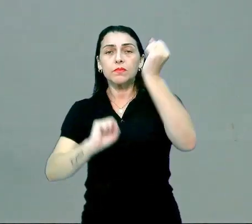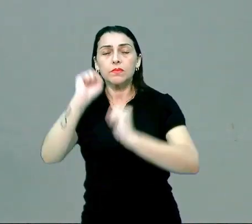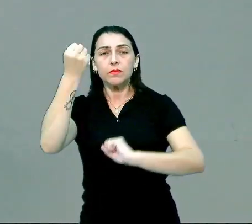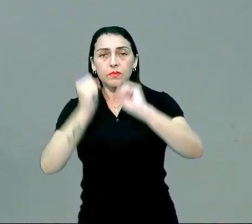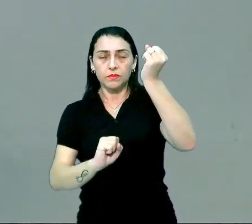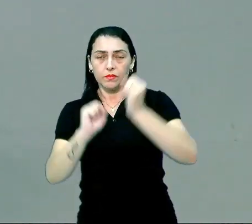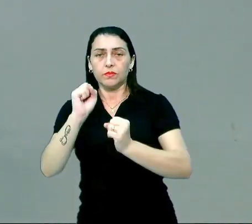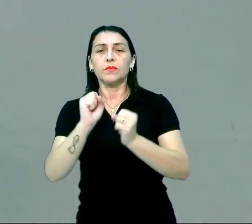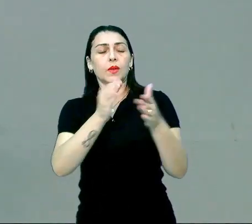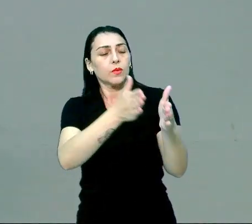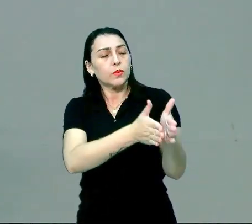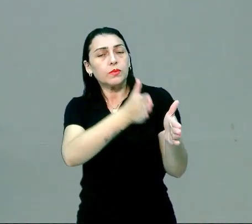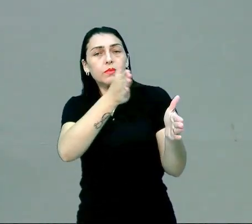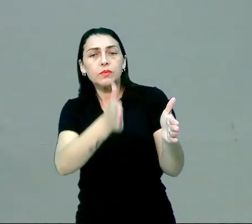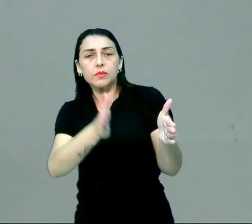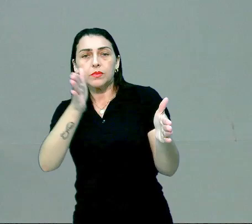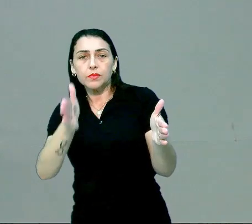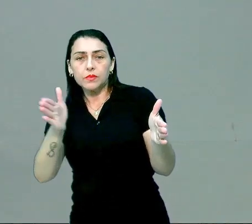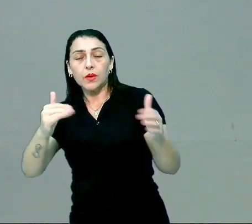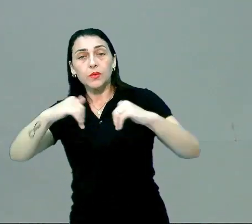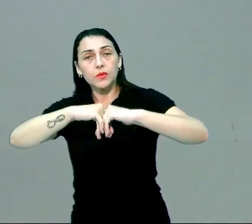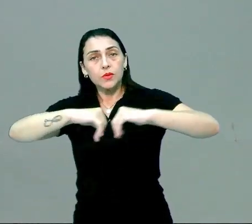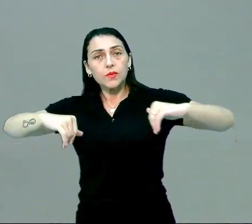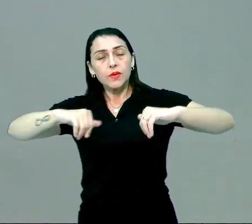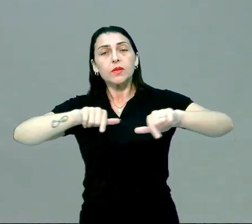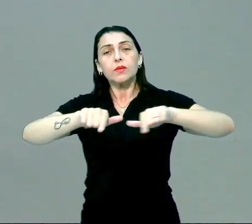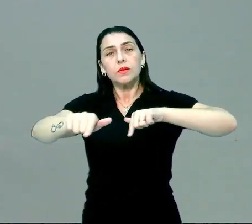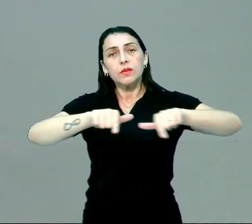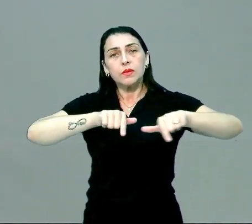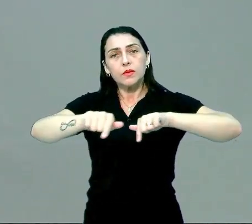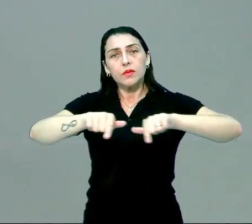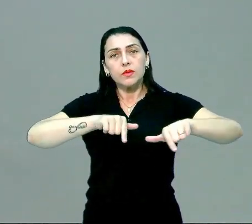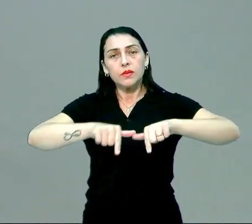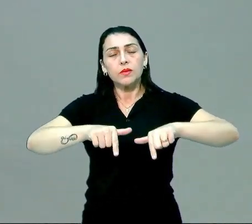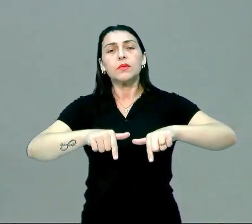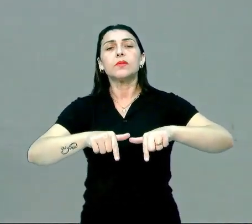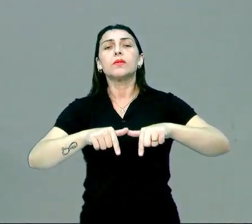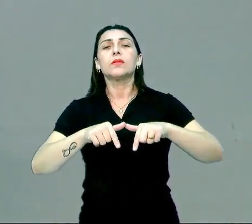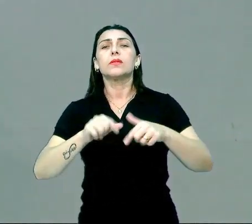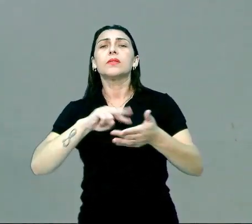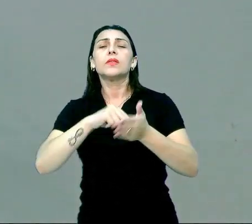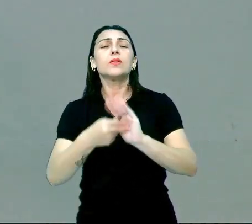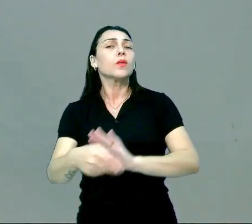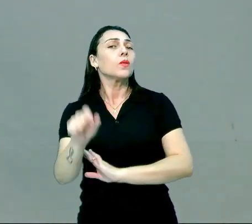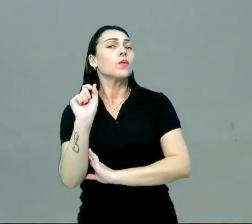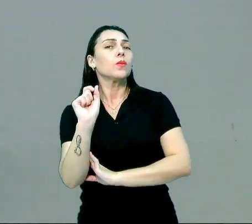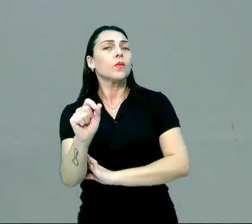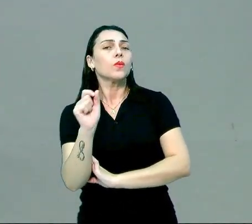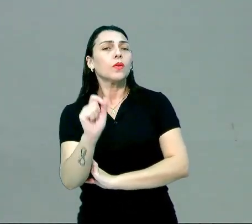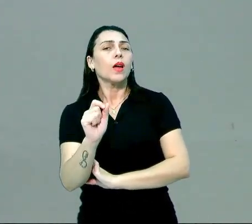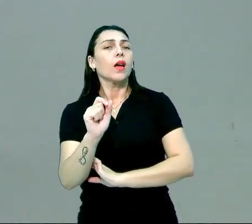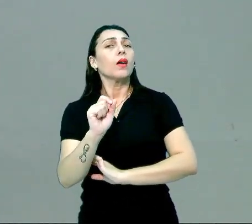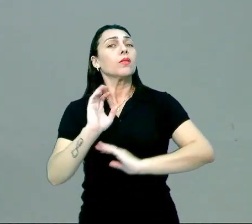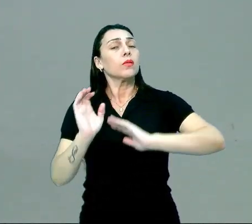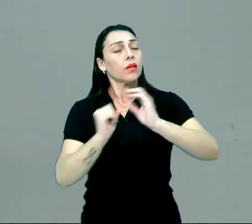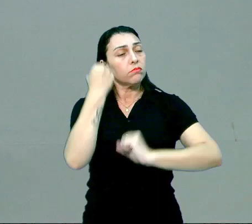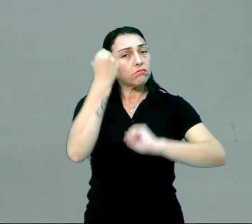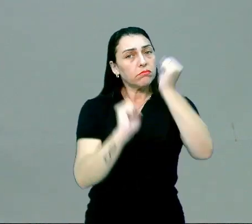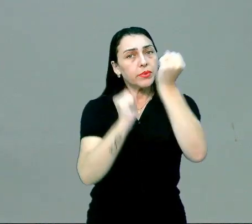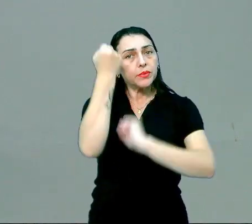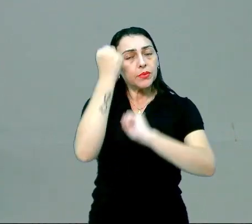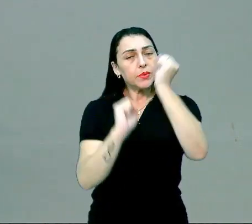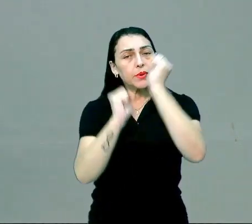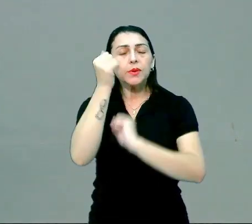Clássica, o processo de divisão do trabalho. Isso implica dizer o quê? Eu estou lá na indústria,